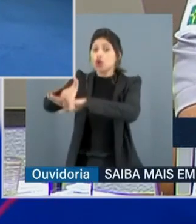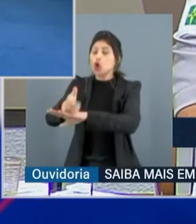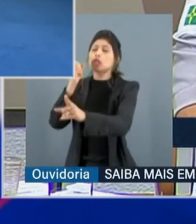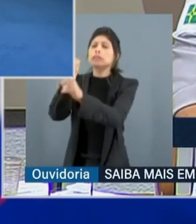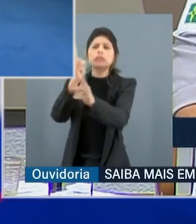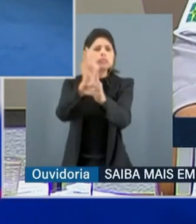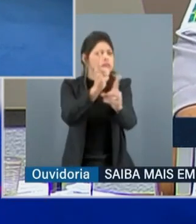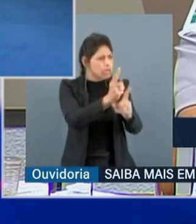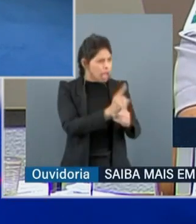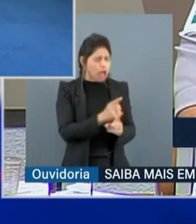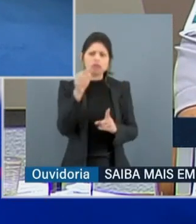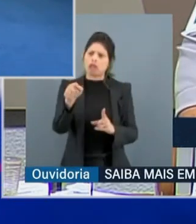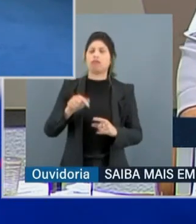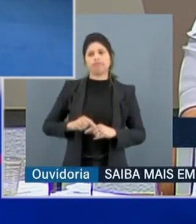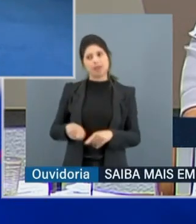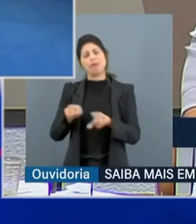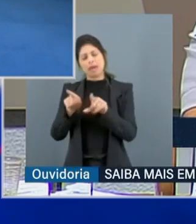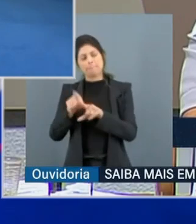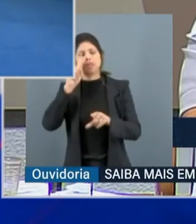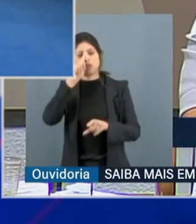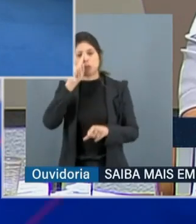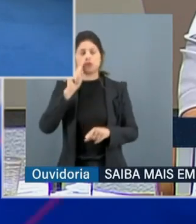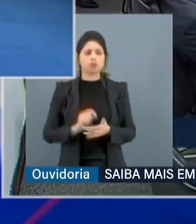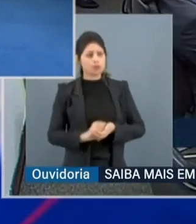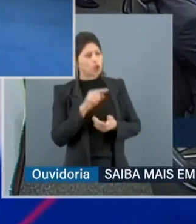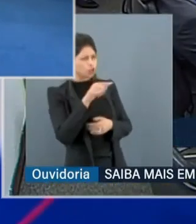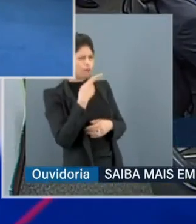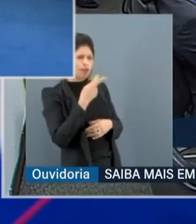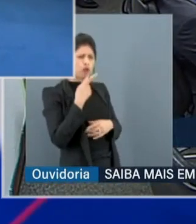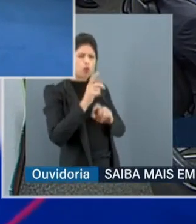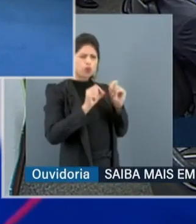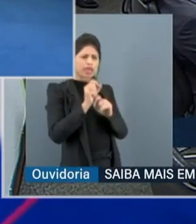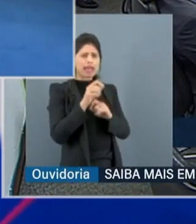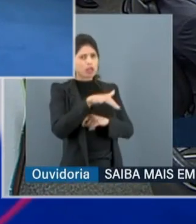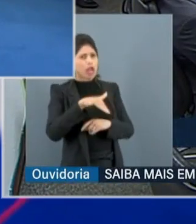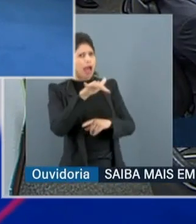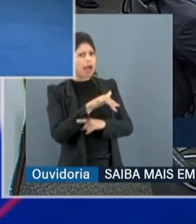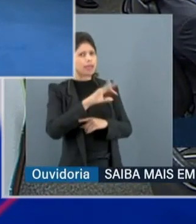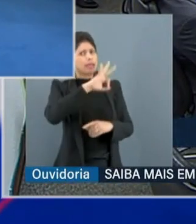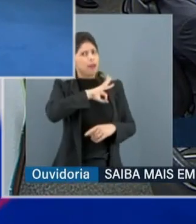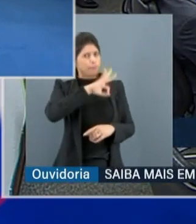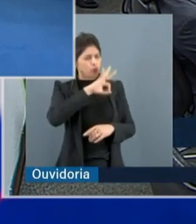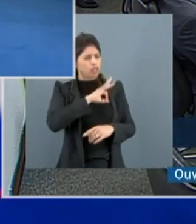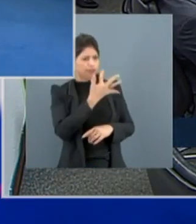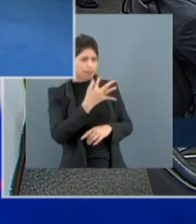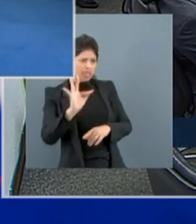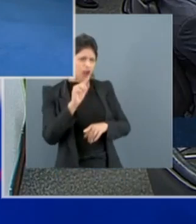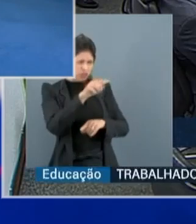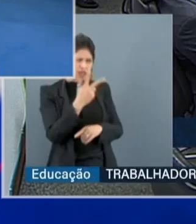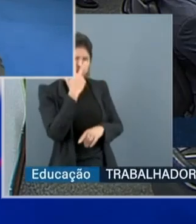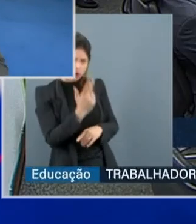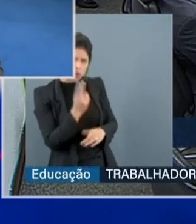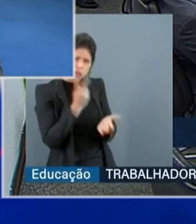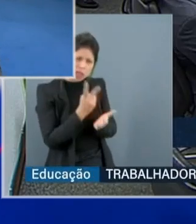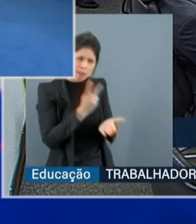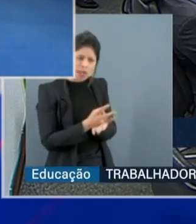do segundo turno das eleições em 2022 o que ele respondeu aqui hoje que as conversas é como ele realiza